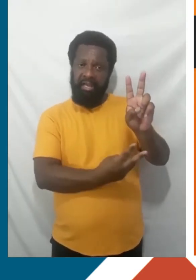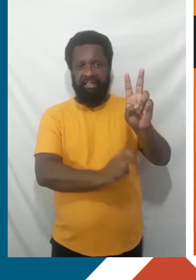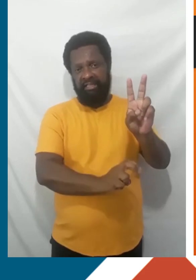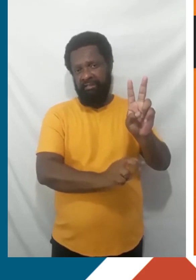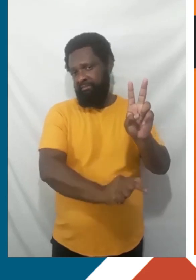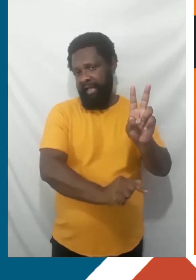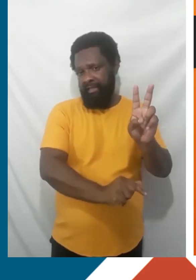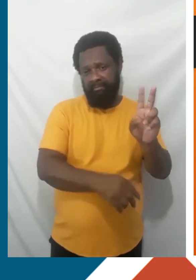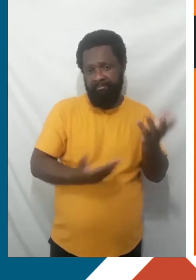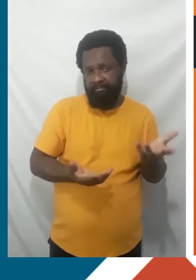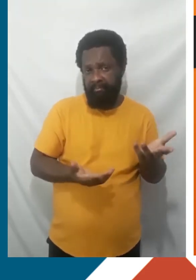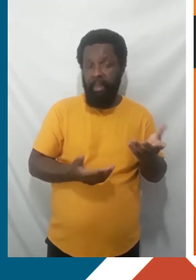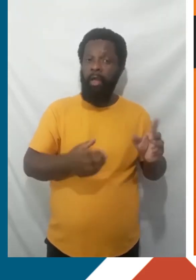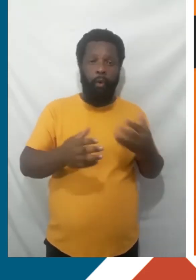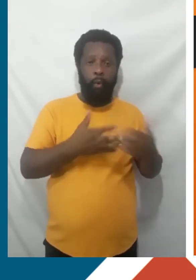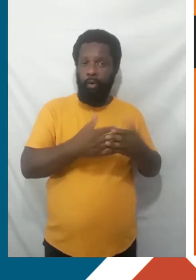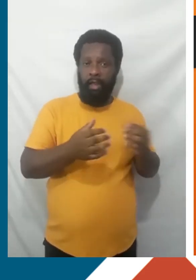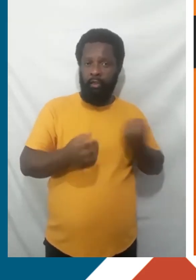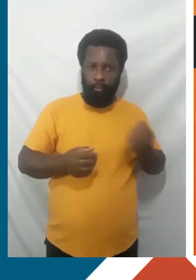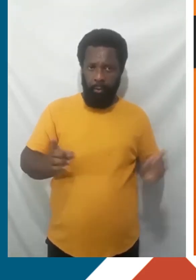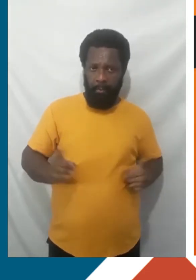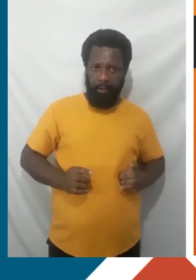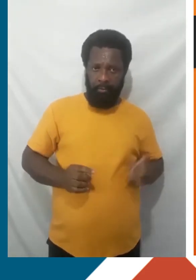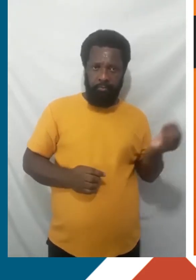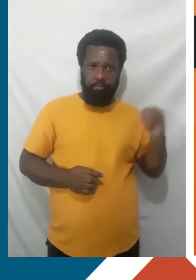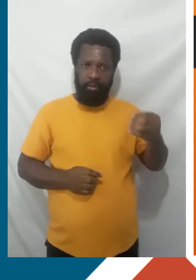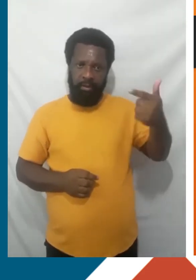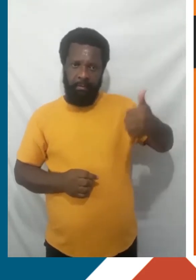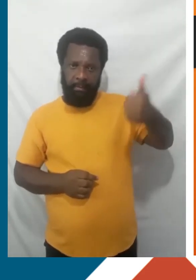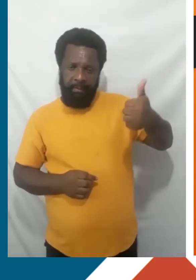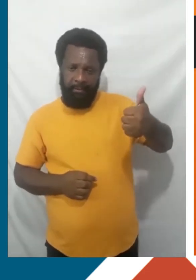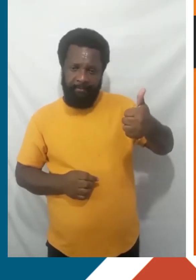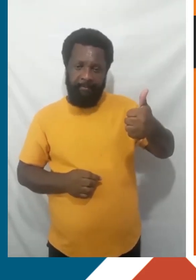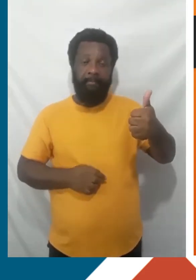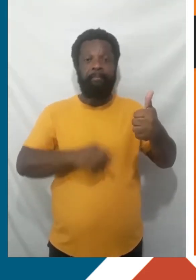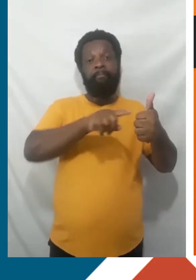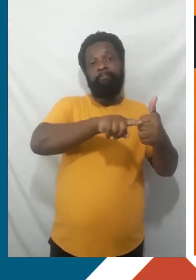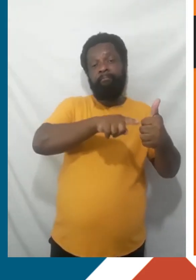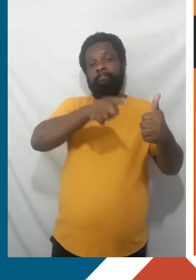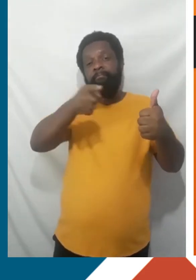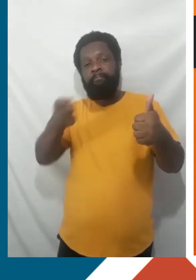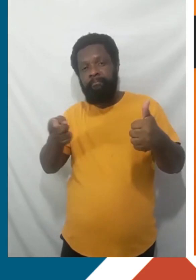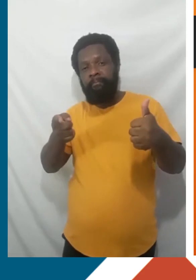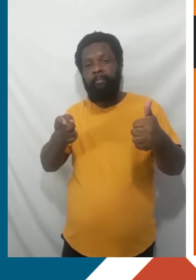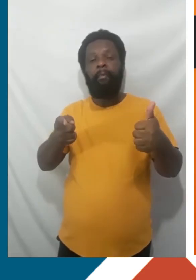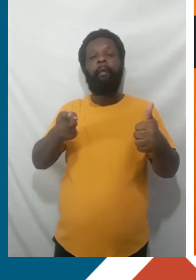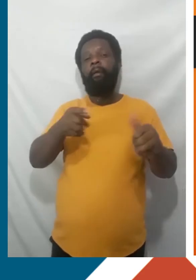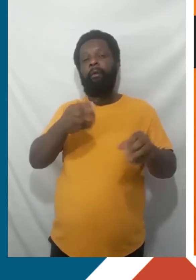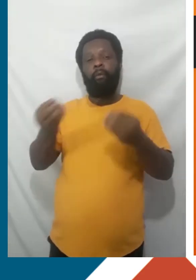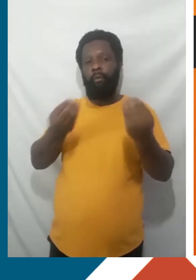3, o 5 ou o 7, o dígito primo para ocupar a primeira casa. Partindo daí, como havia